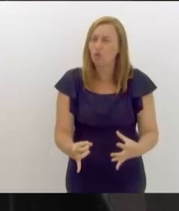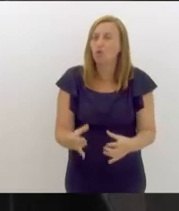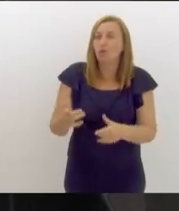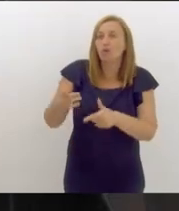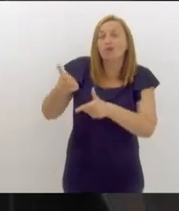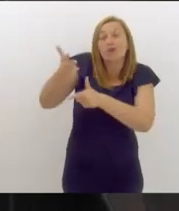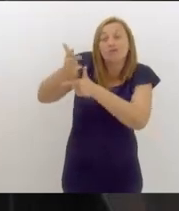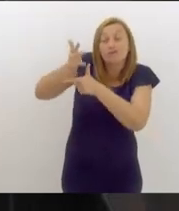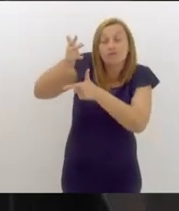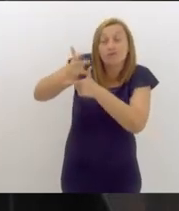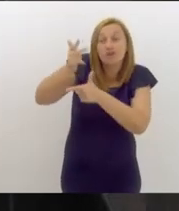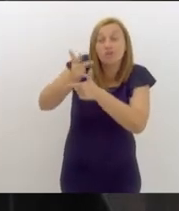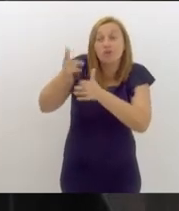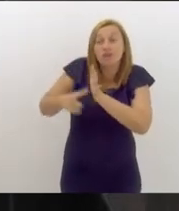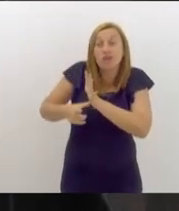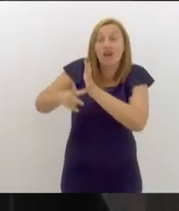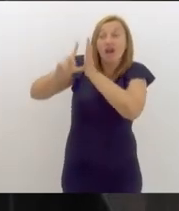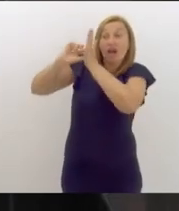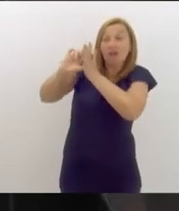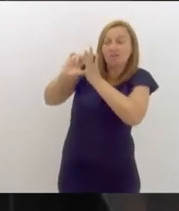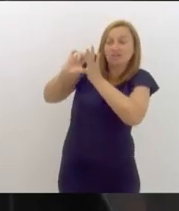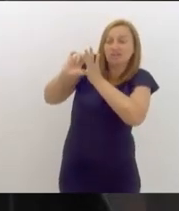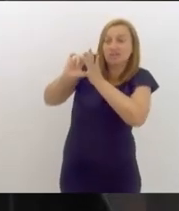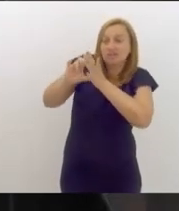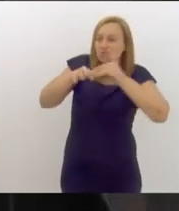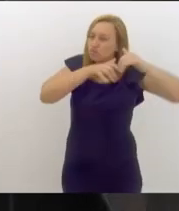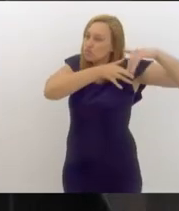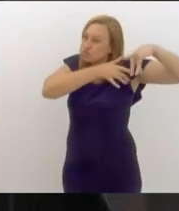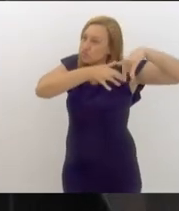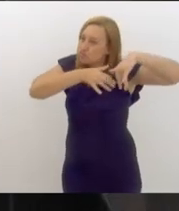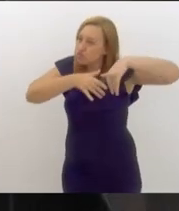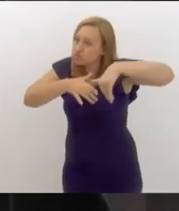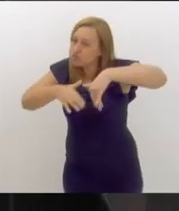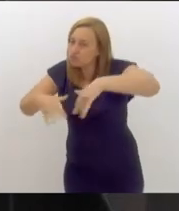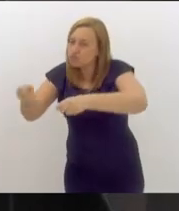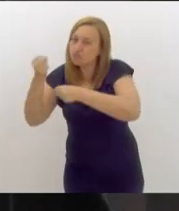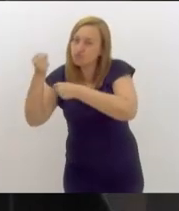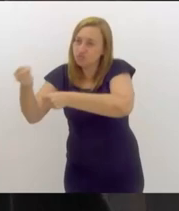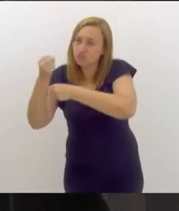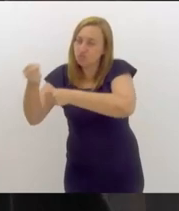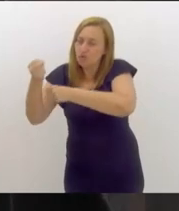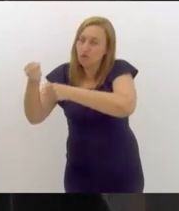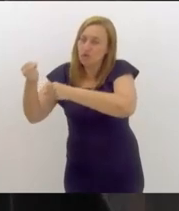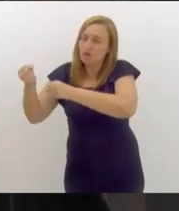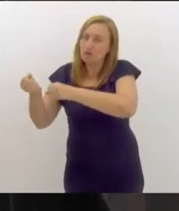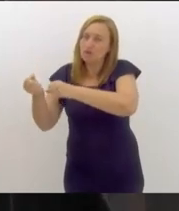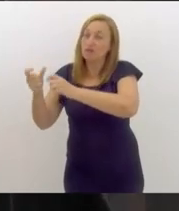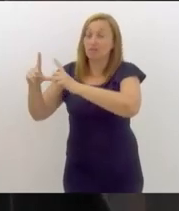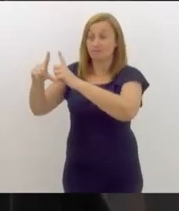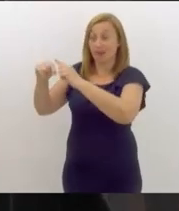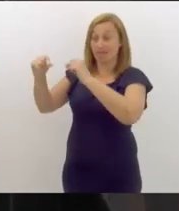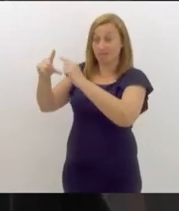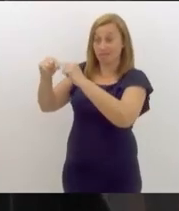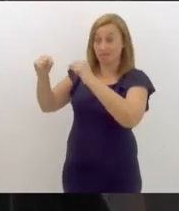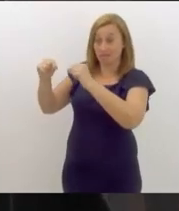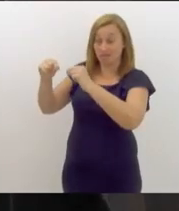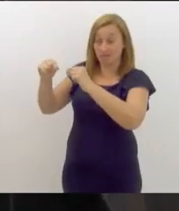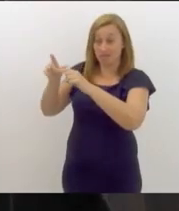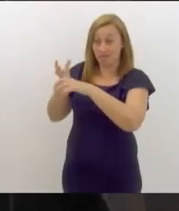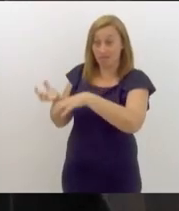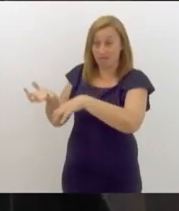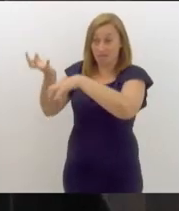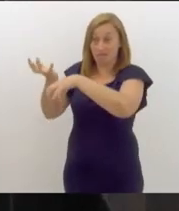de que antes que os manifestantes pacíficos chegasse ao congresso